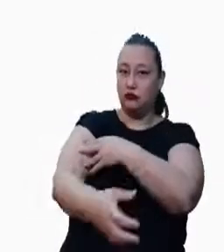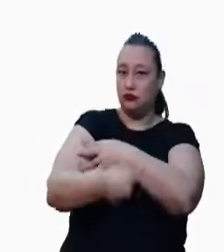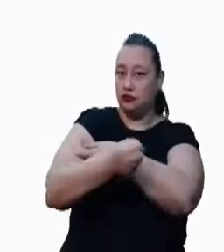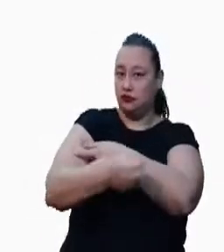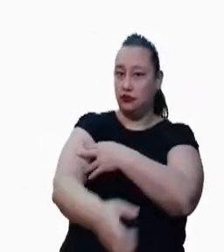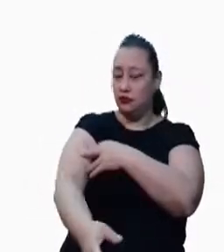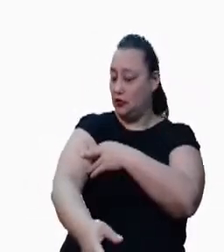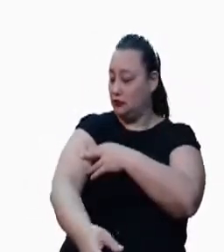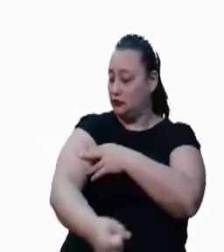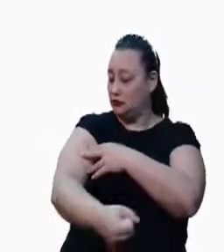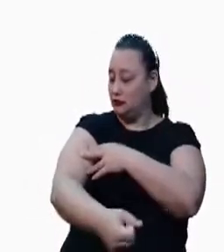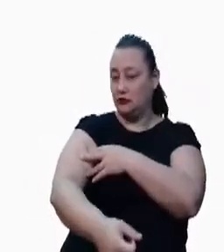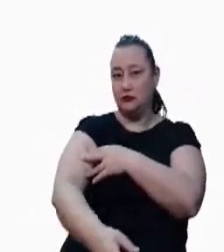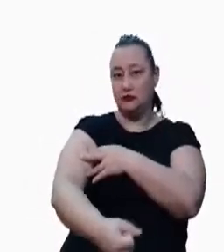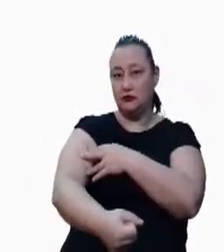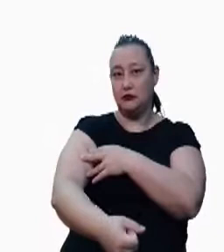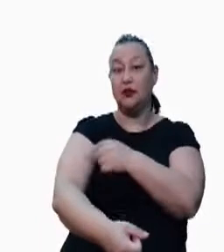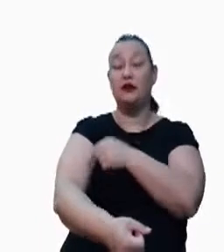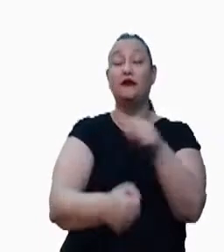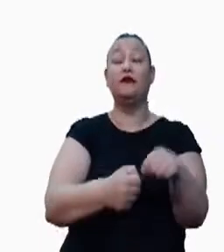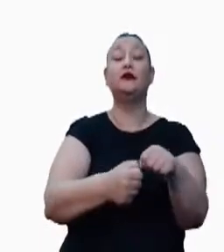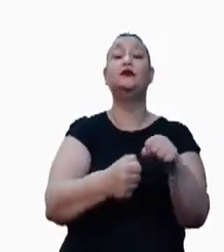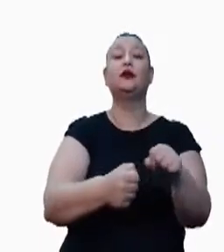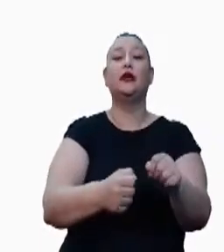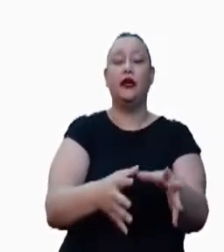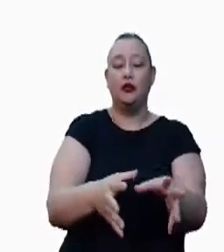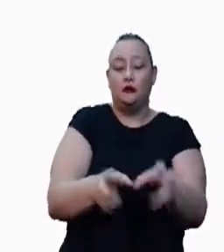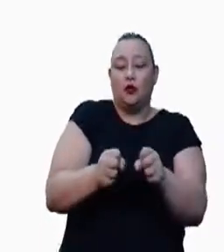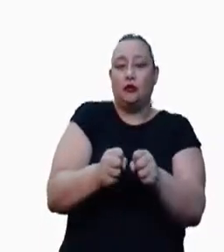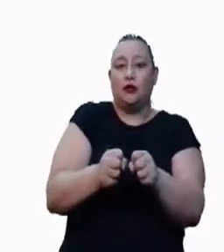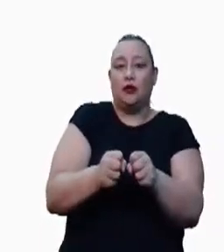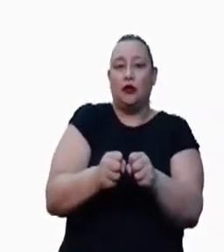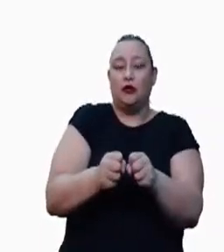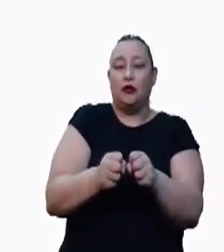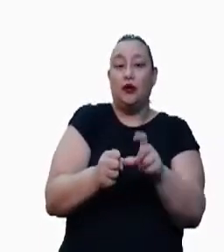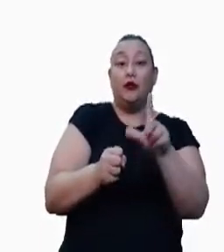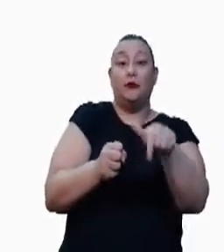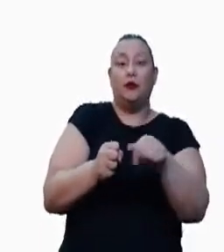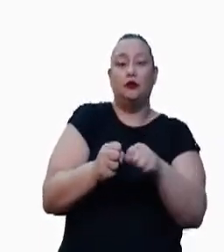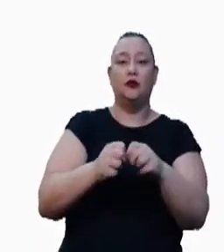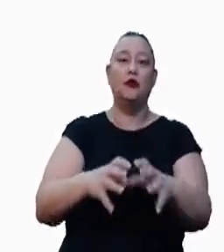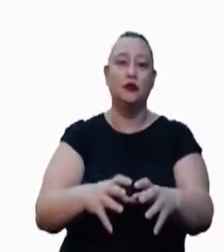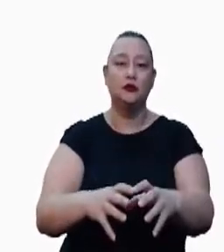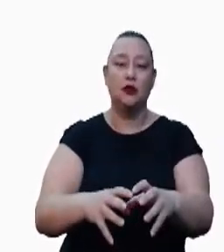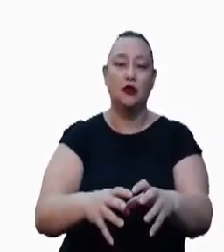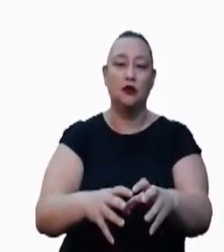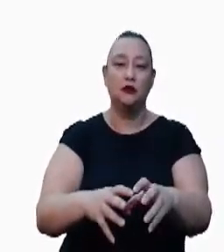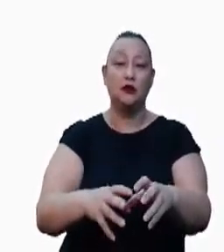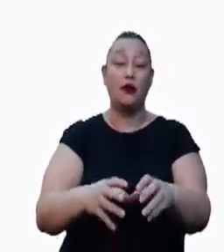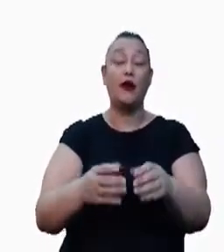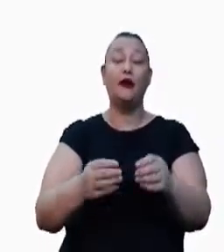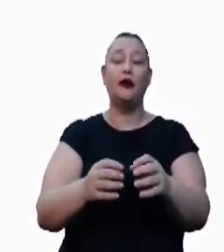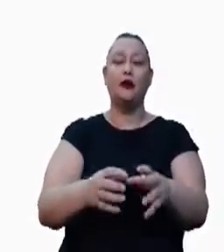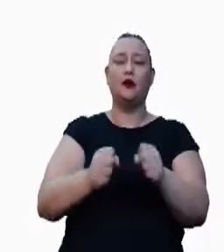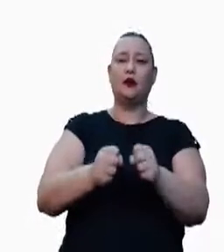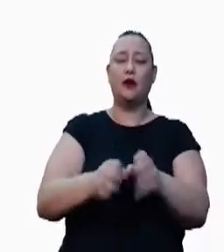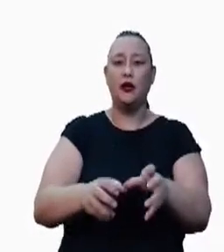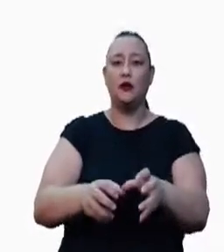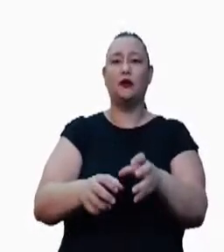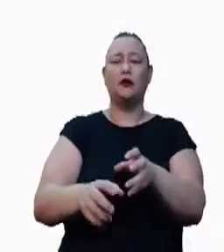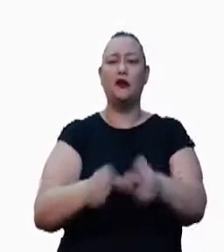estímulo, ele recebe estímulo para se contrair, estímulo para relaxar. Então, o músculo fica confuso e ele não